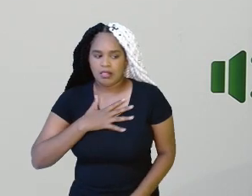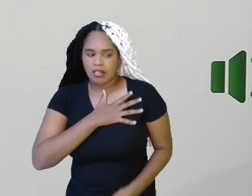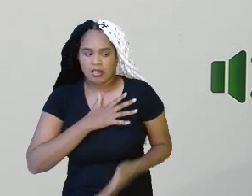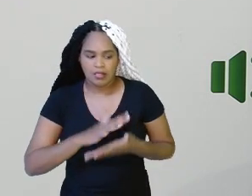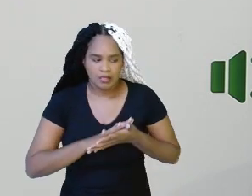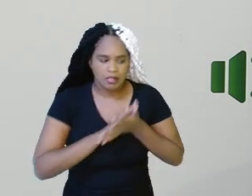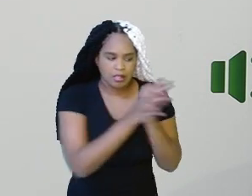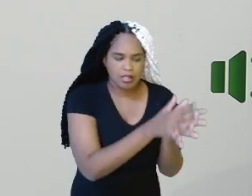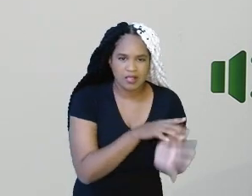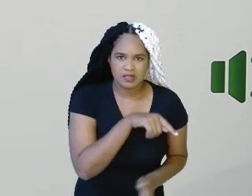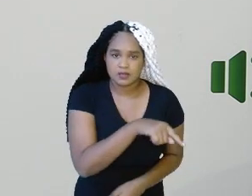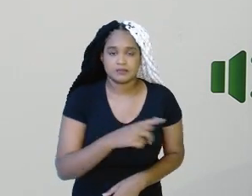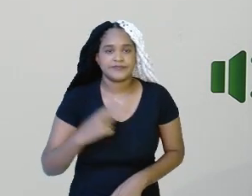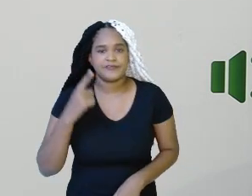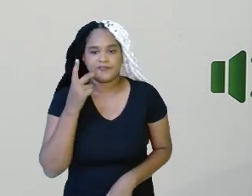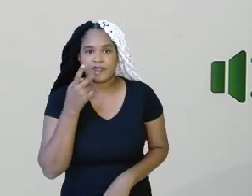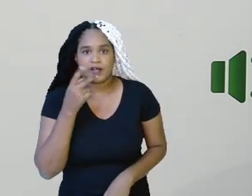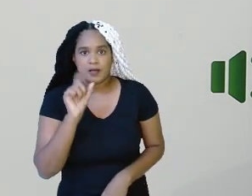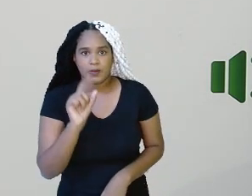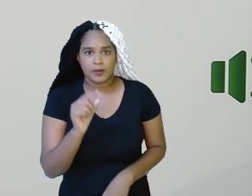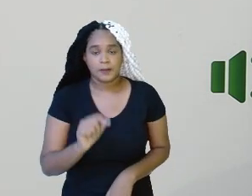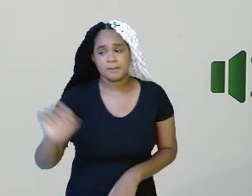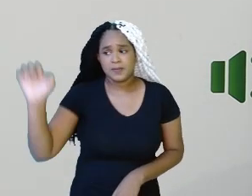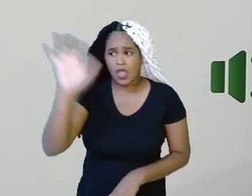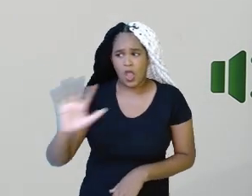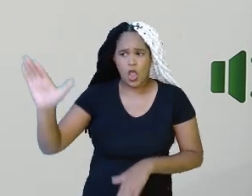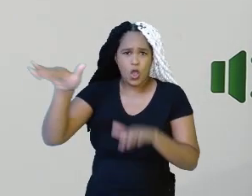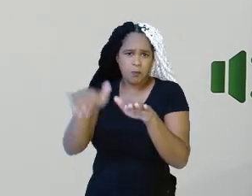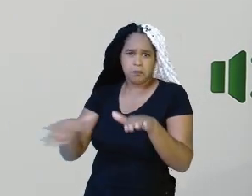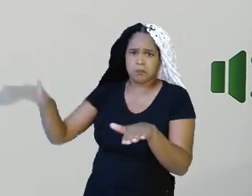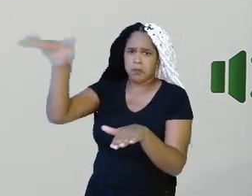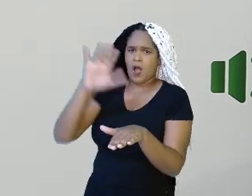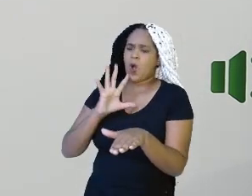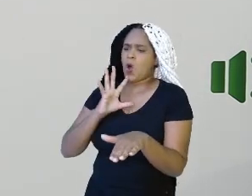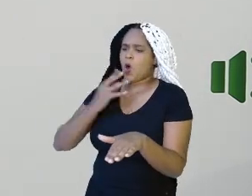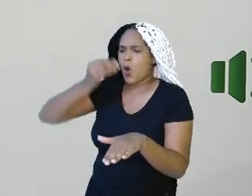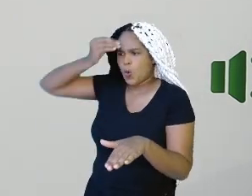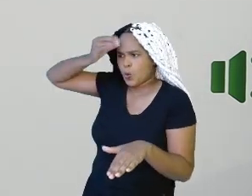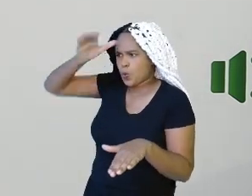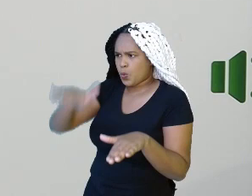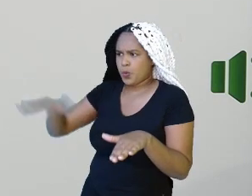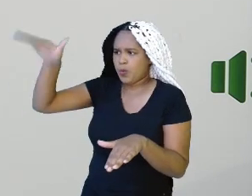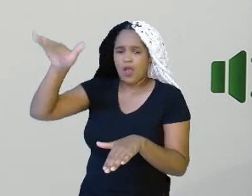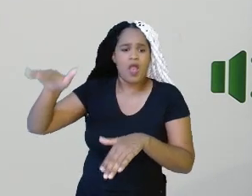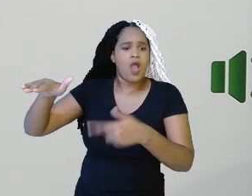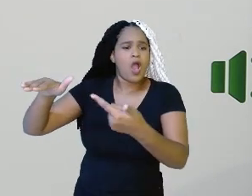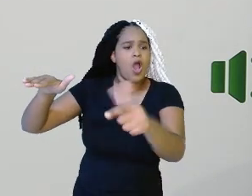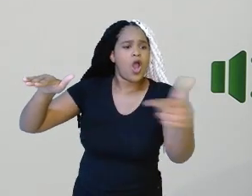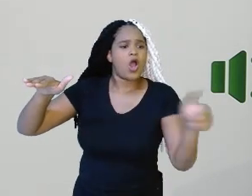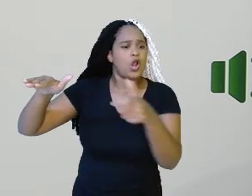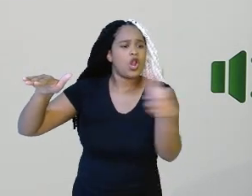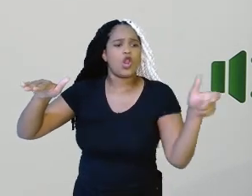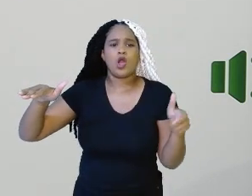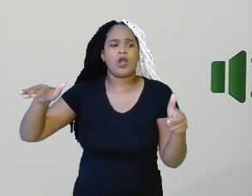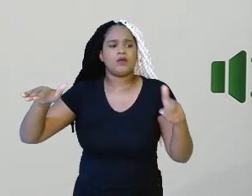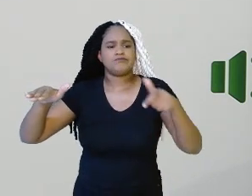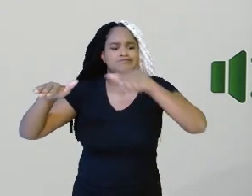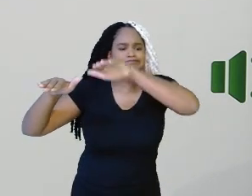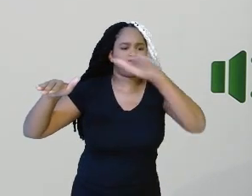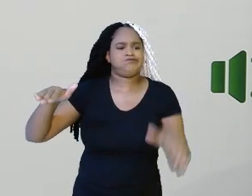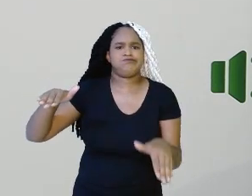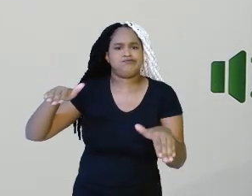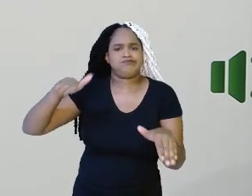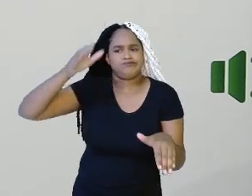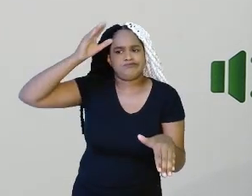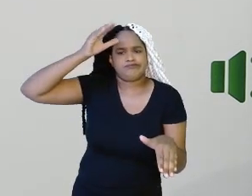né? Então eles diziam o seguinte, a Europa é que tem um conhecimento, os povos de outros lugares não têm. Não era um pensamento legal,